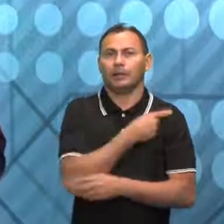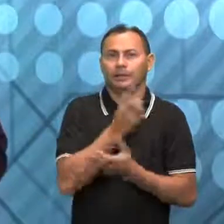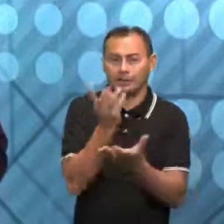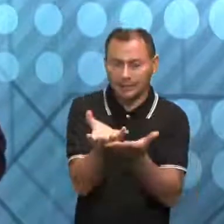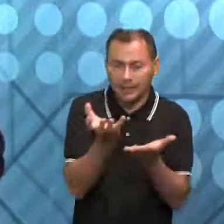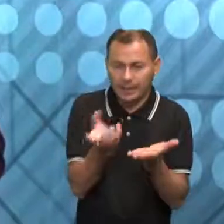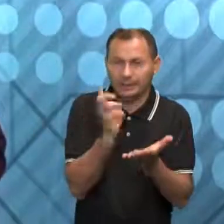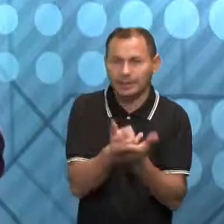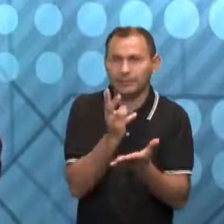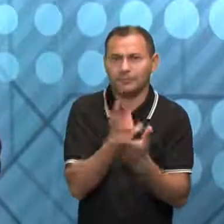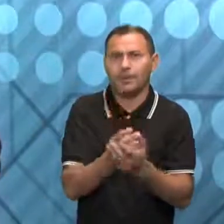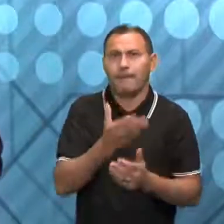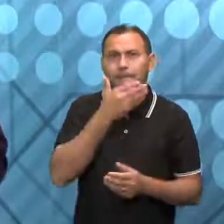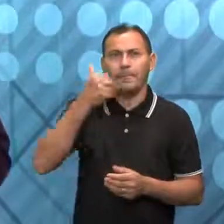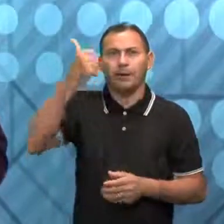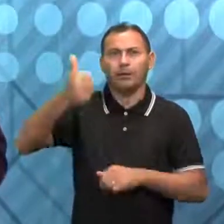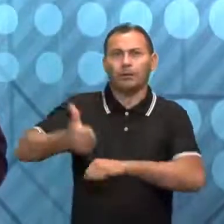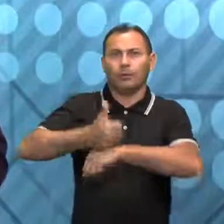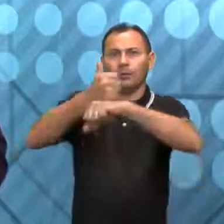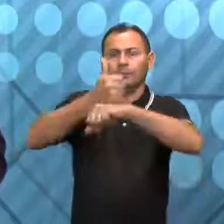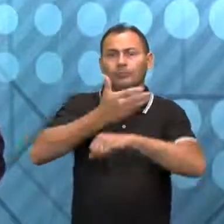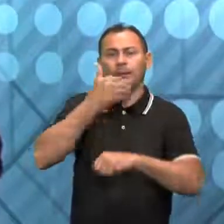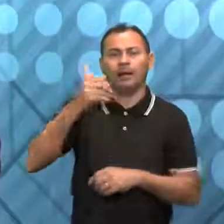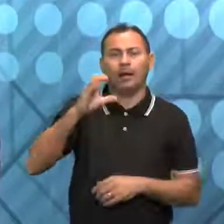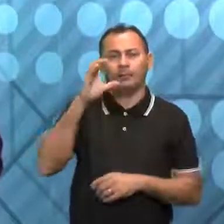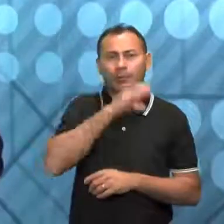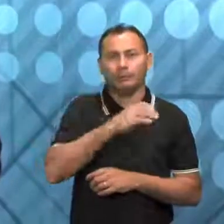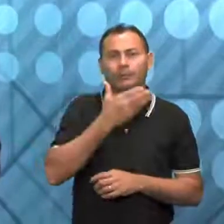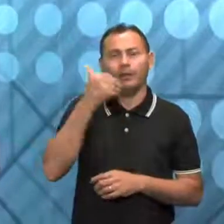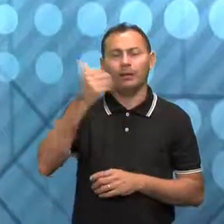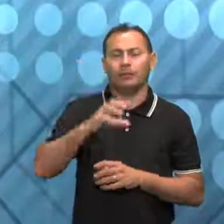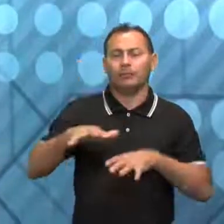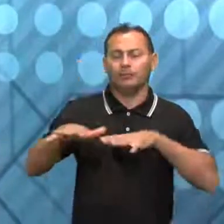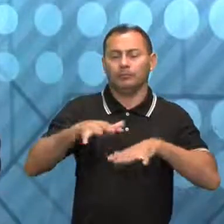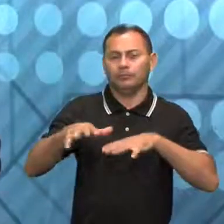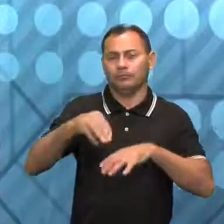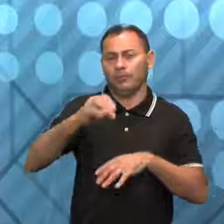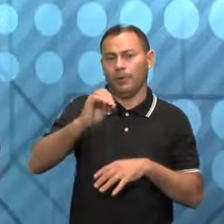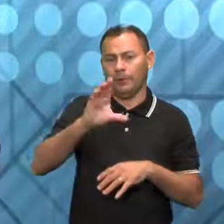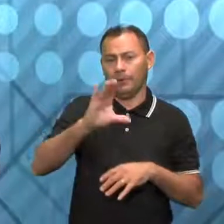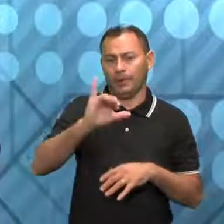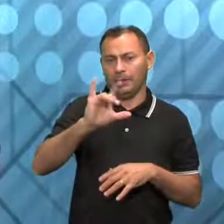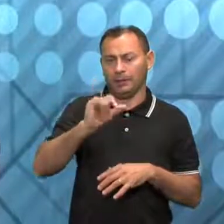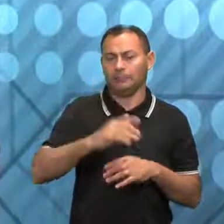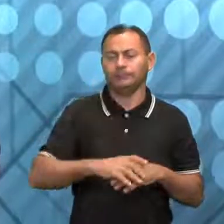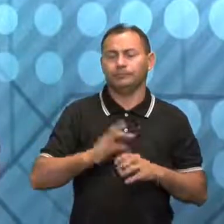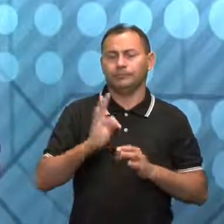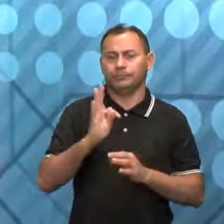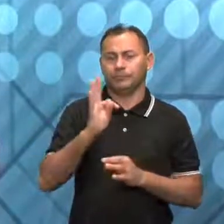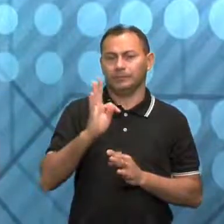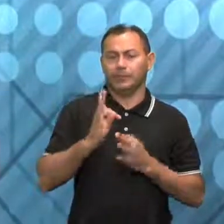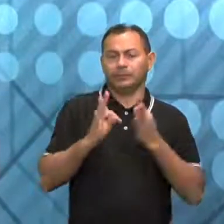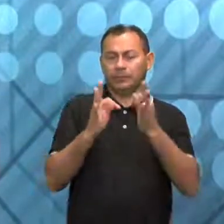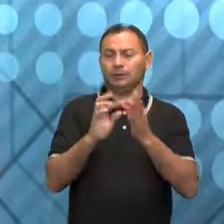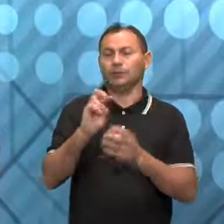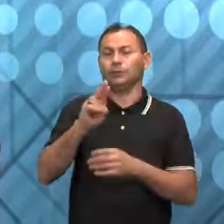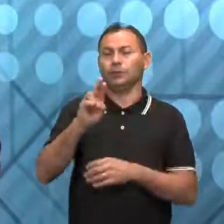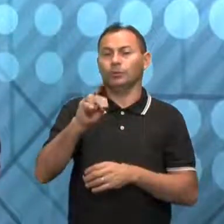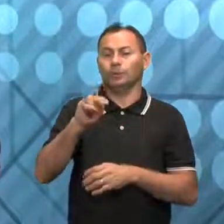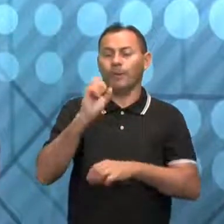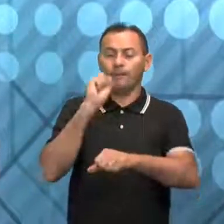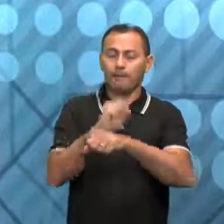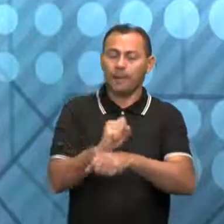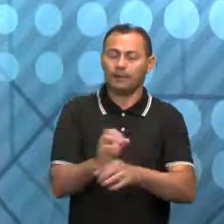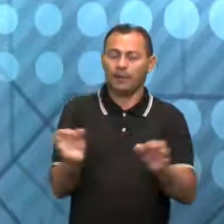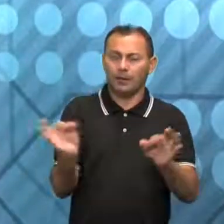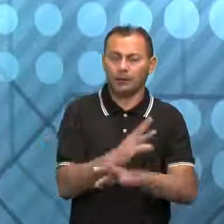sempre trazer uma melhor qualidade, uma melhor velocidade, uma melhor mobilidade. Então, a tecnologia de telecomunicação, ela nunca para. E assim a gente